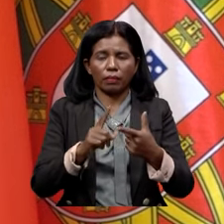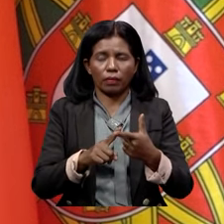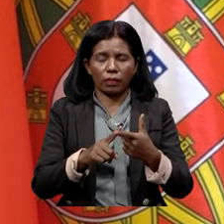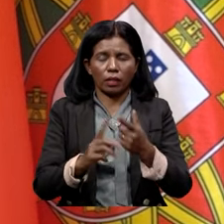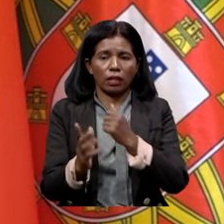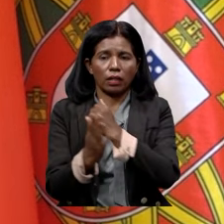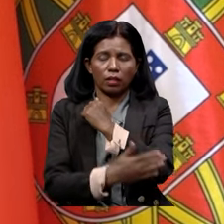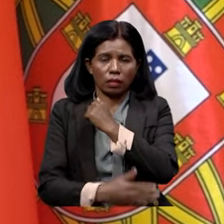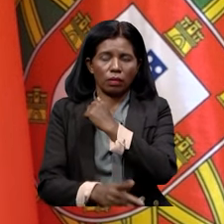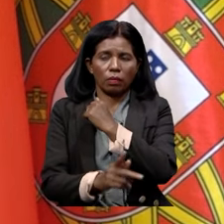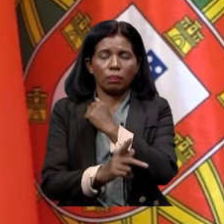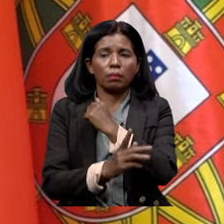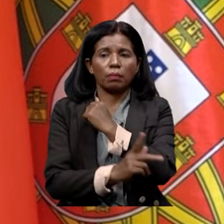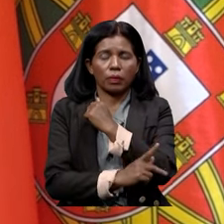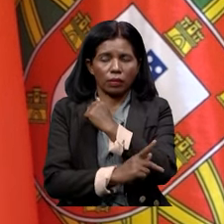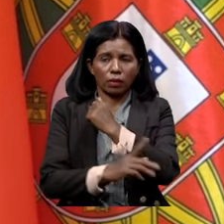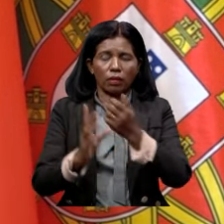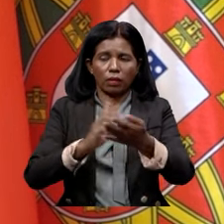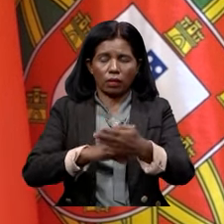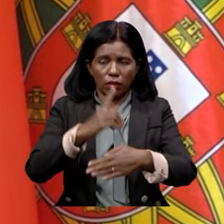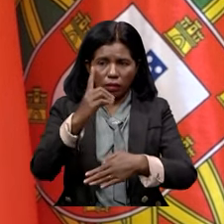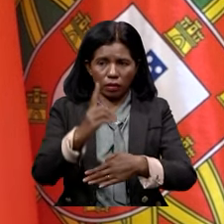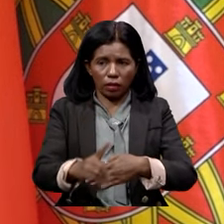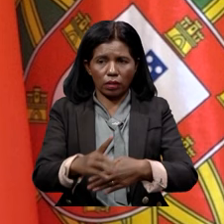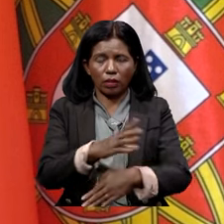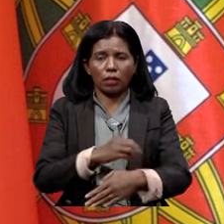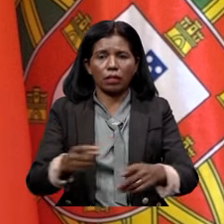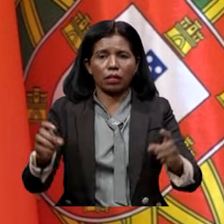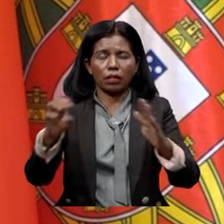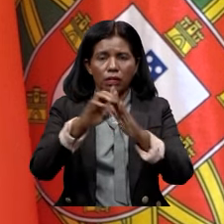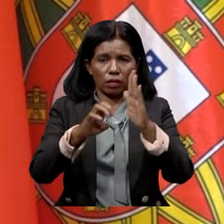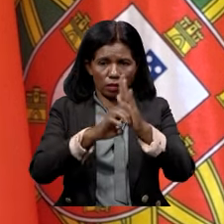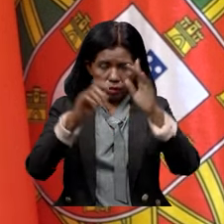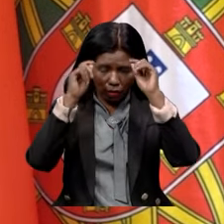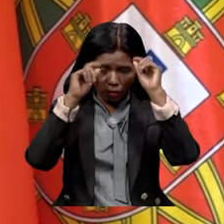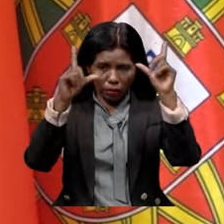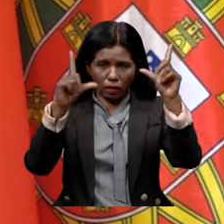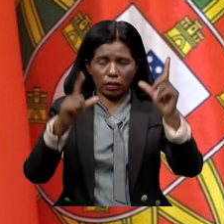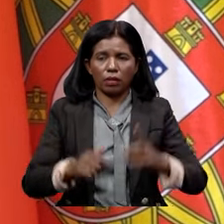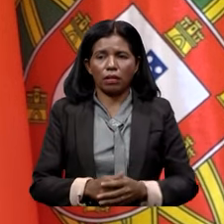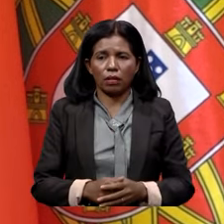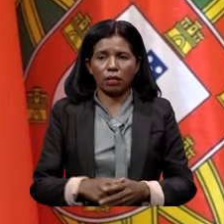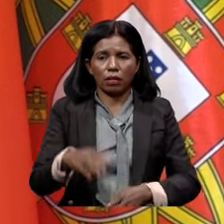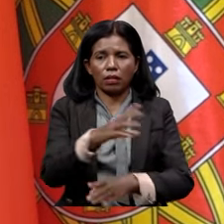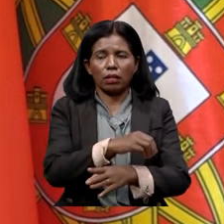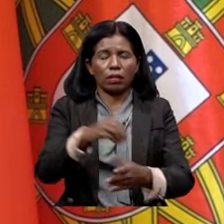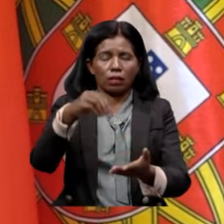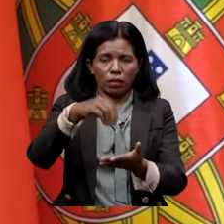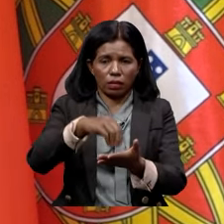Portugal desenvolve para ajudar Timor-Leste em várias